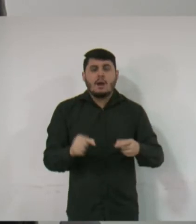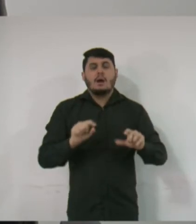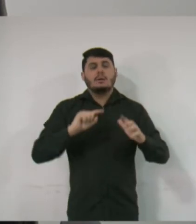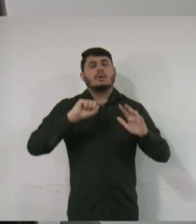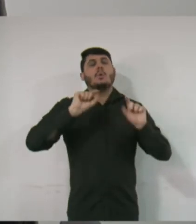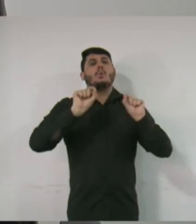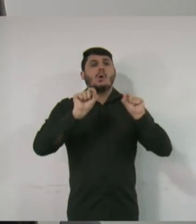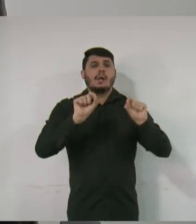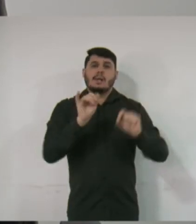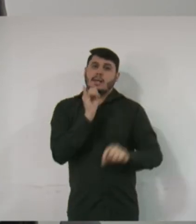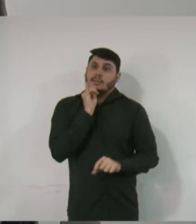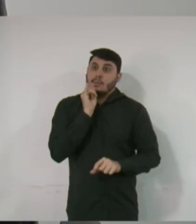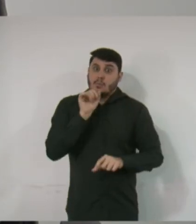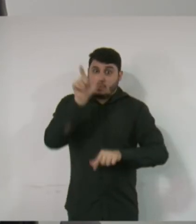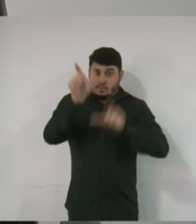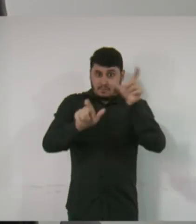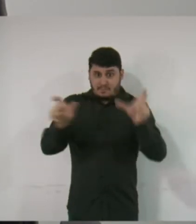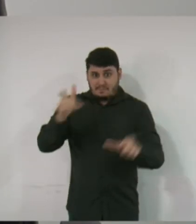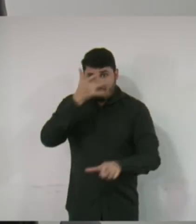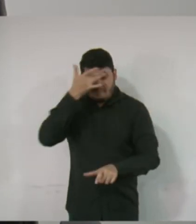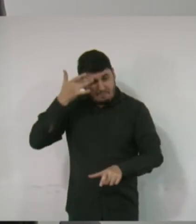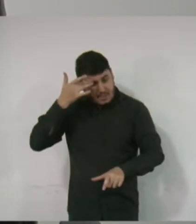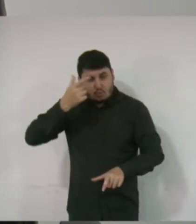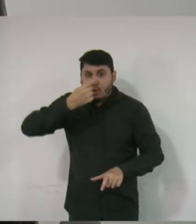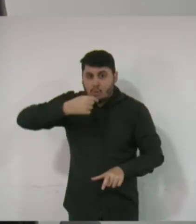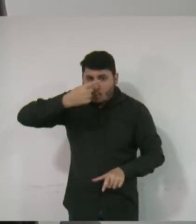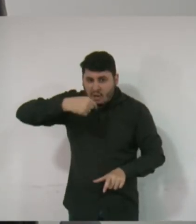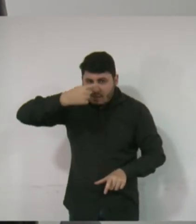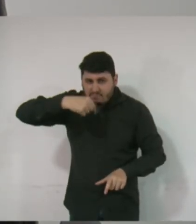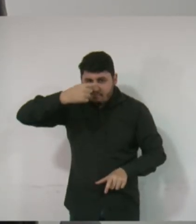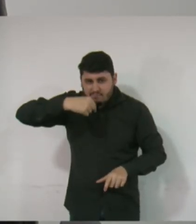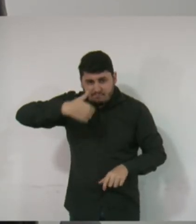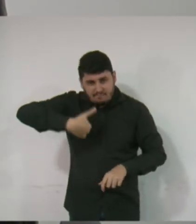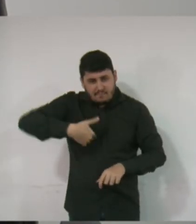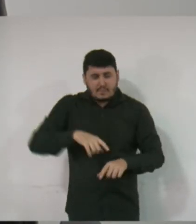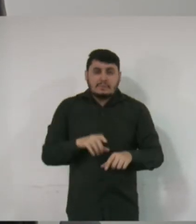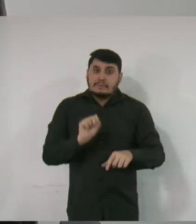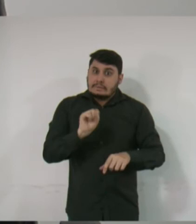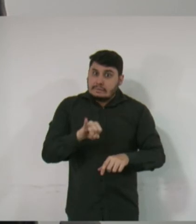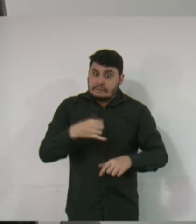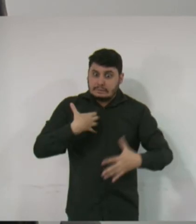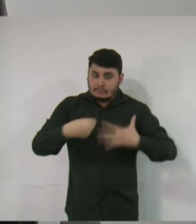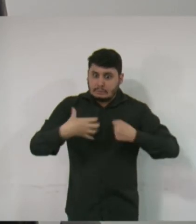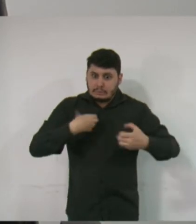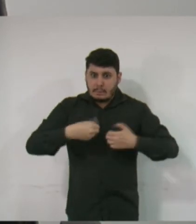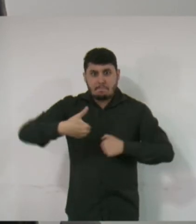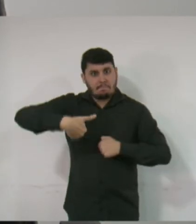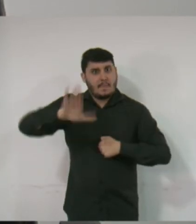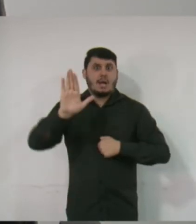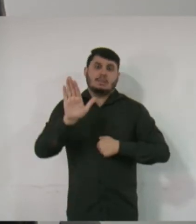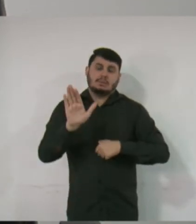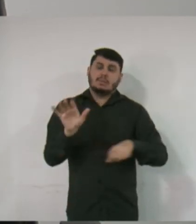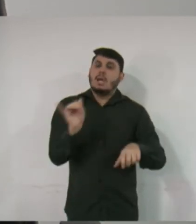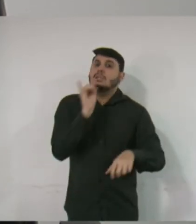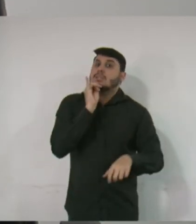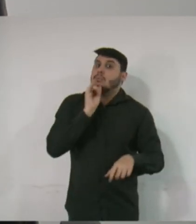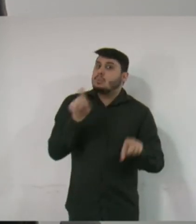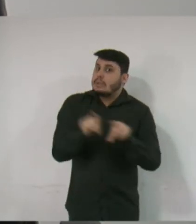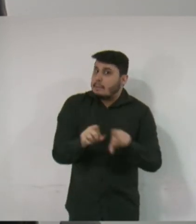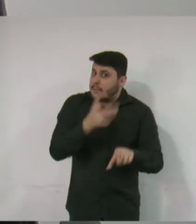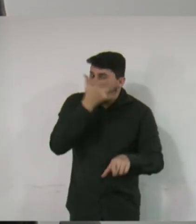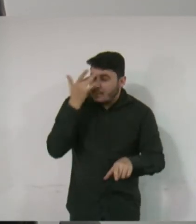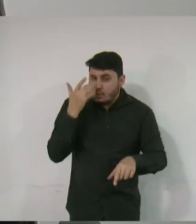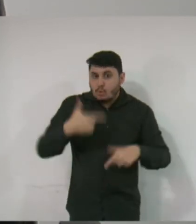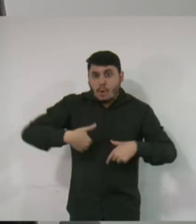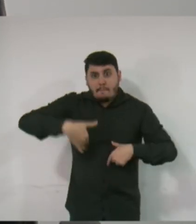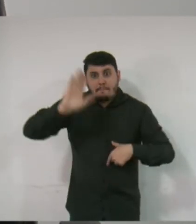síndromes gripais que as unidades de saúde notificam. Também das síndromes gripais a gente observa onde é que tem mais idosos, mais pessoas com